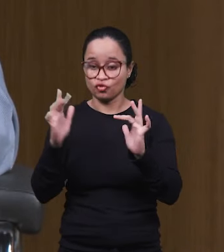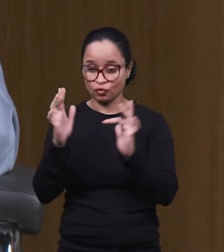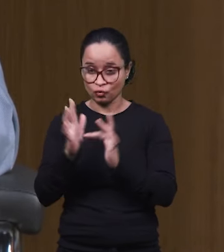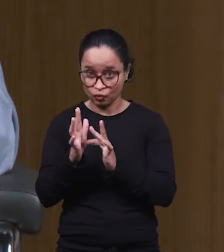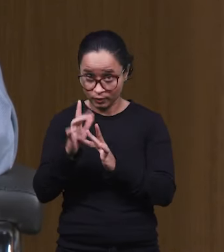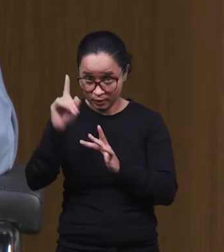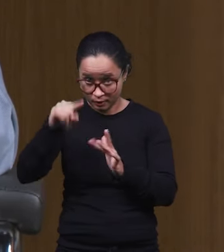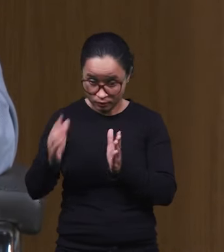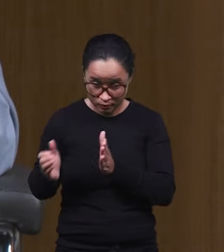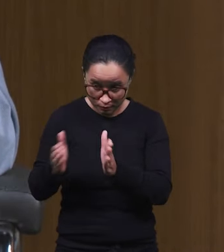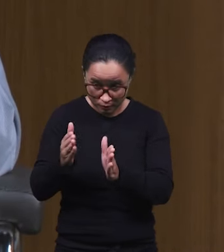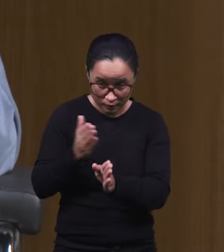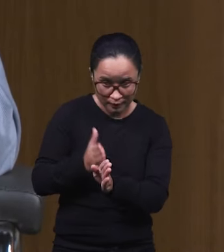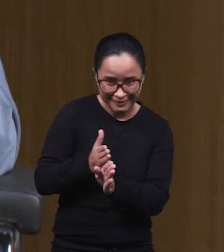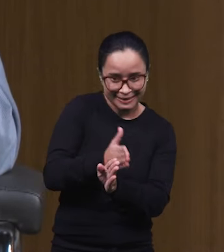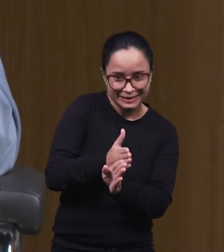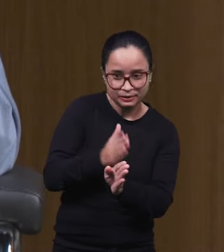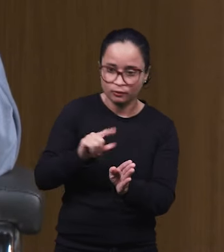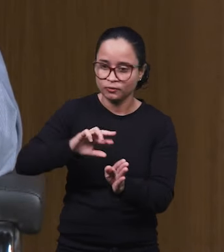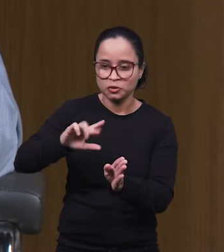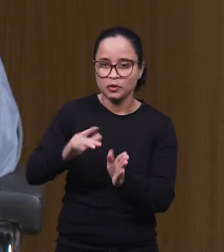do caminho não está no caminho.